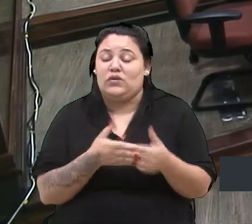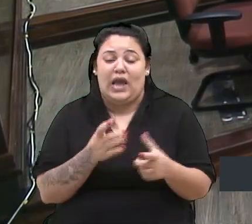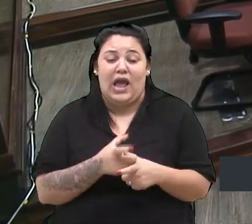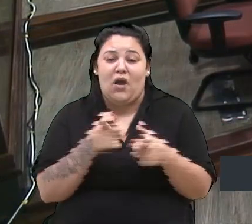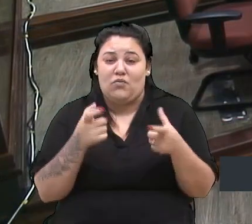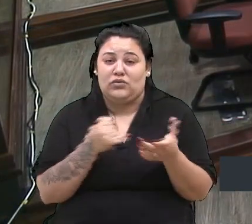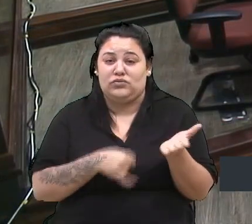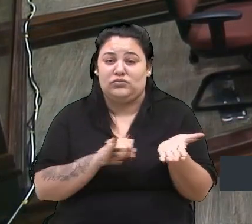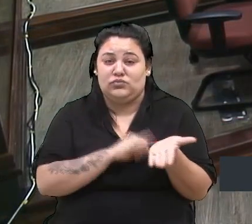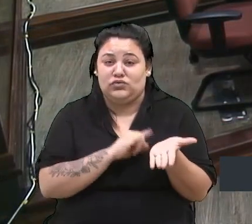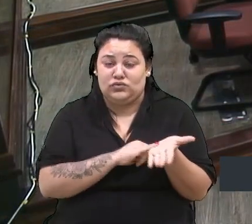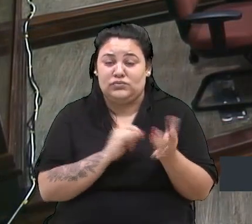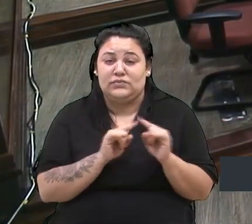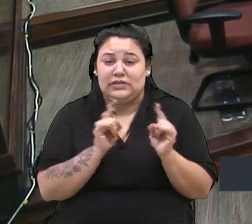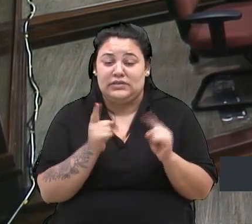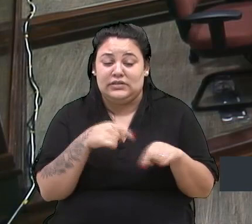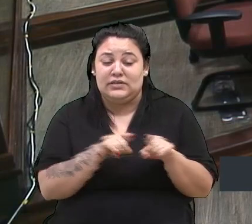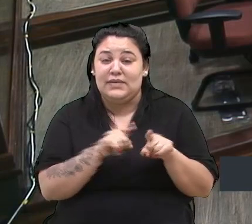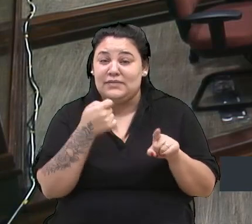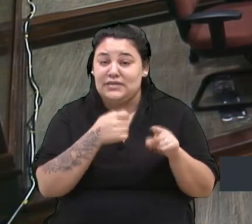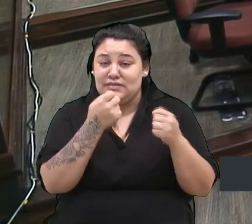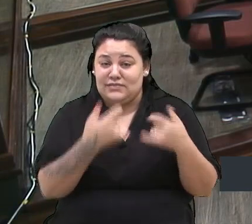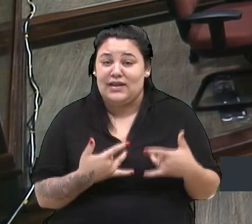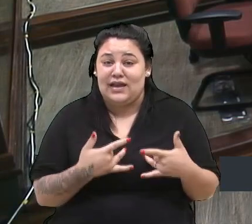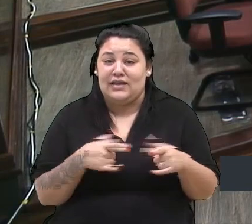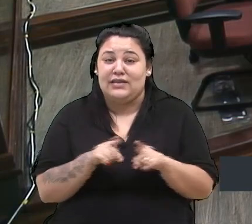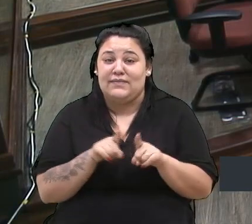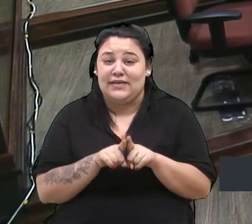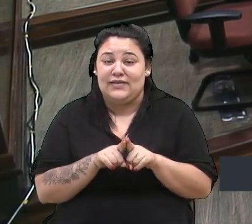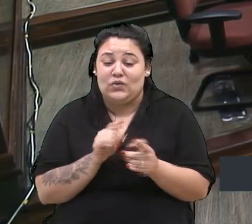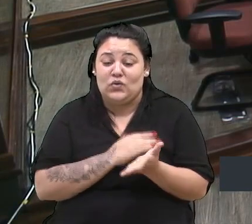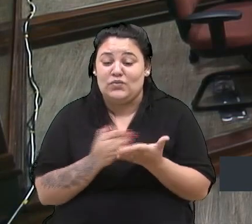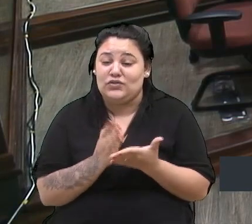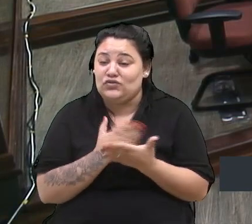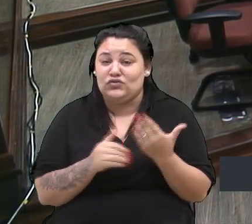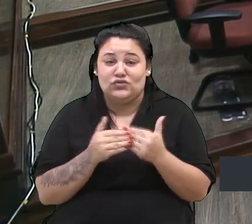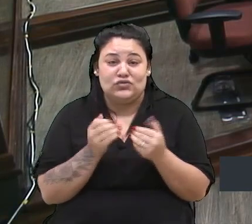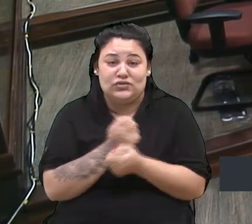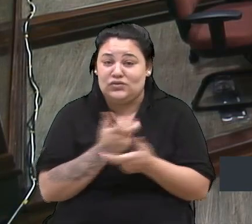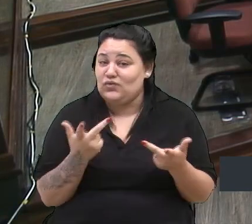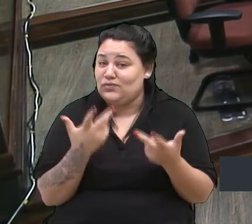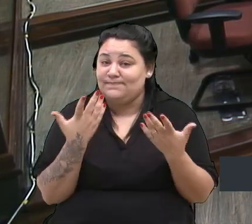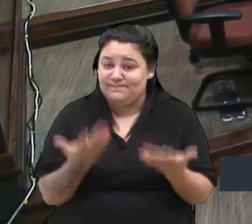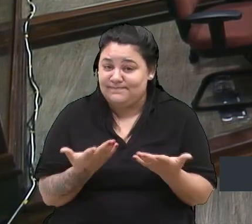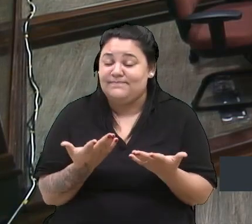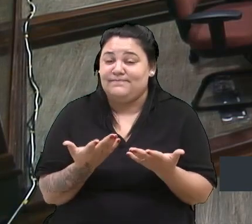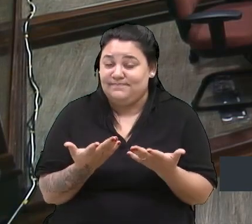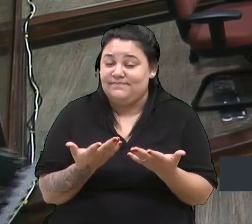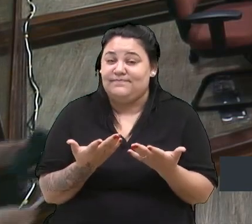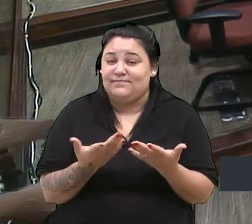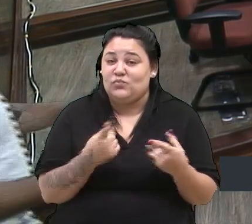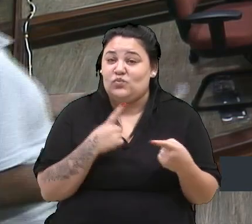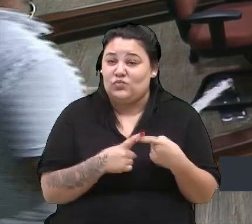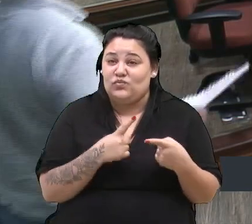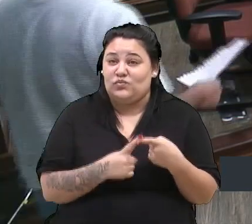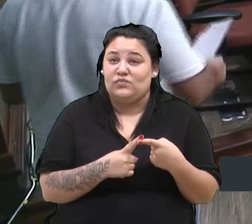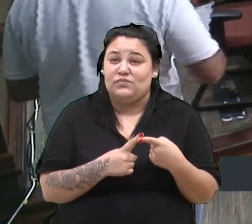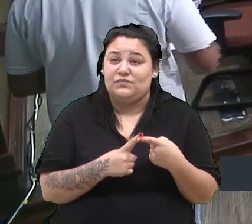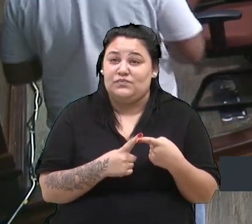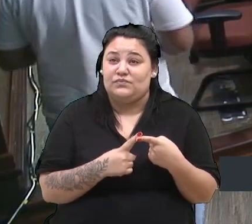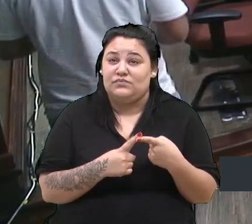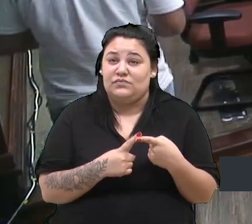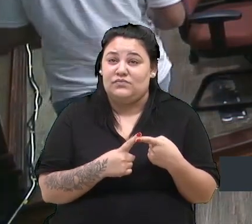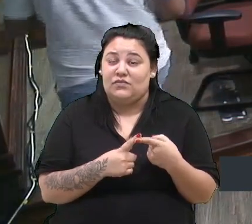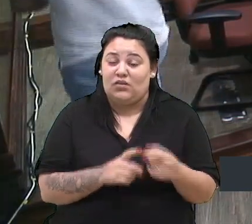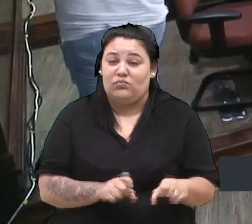também a gente precisa também explicitar o início de tudo isso. Um arcabouço fiscal que o Republicanos